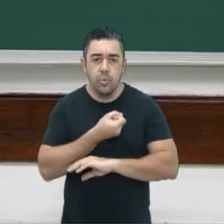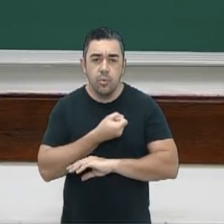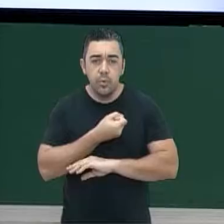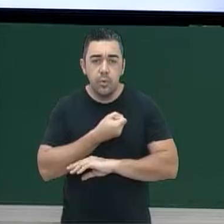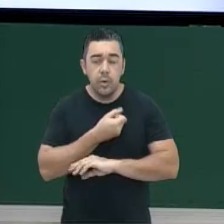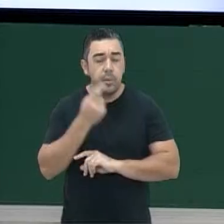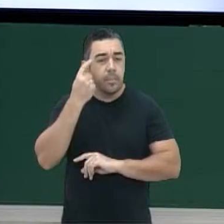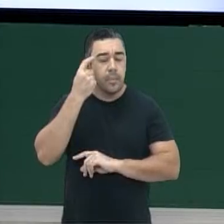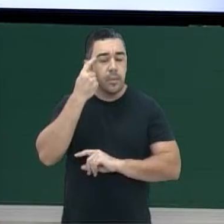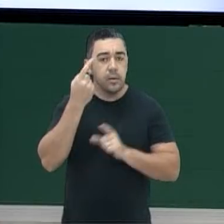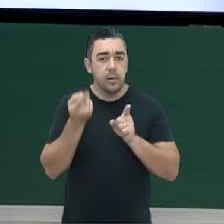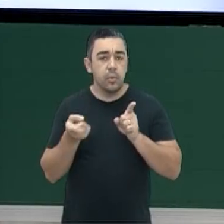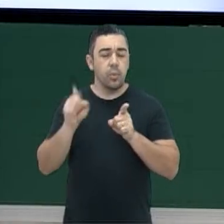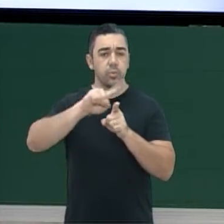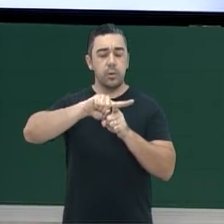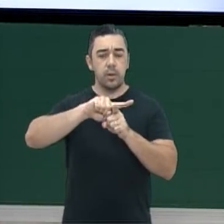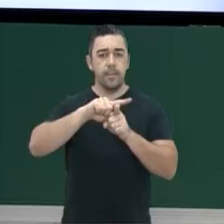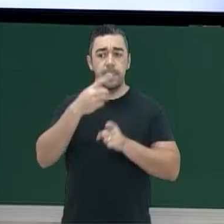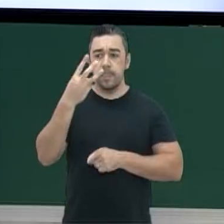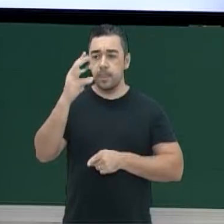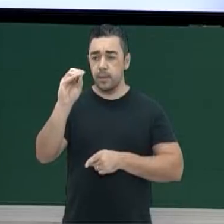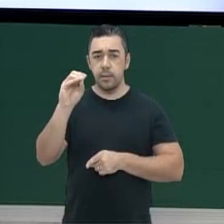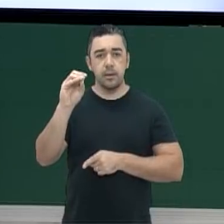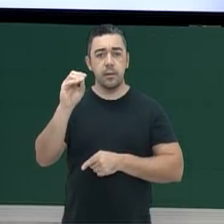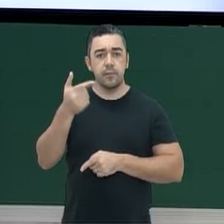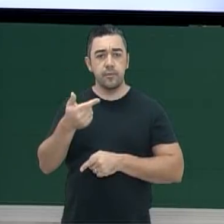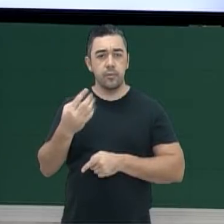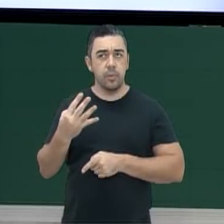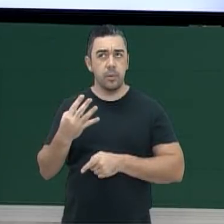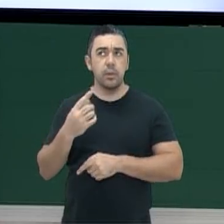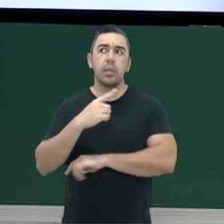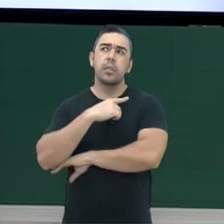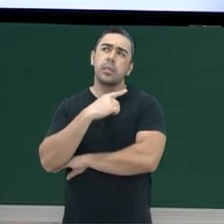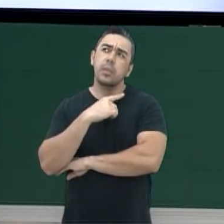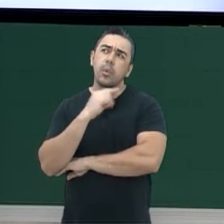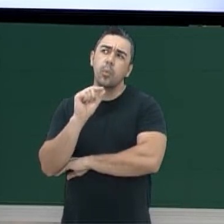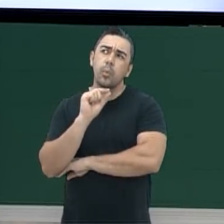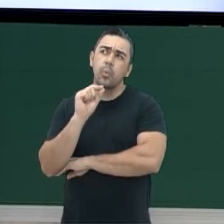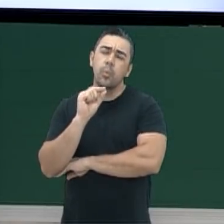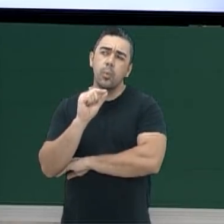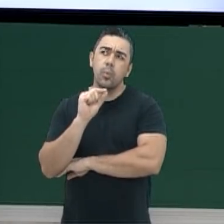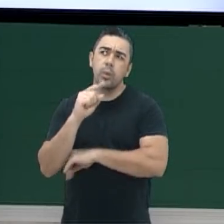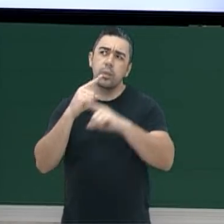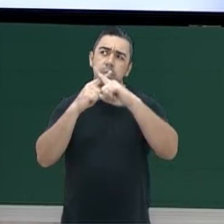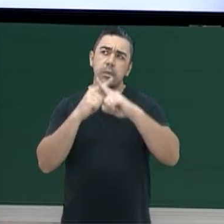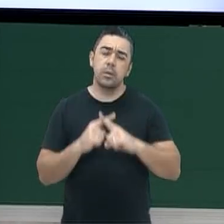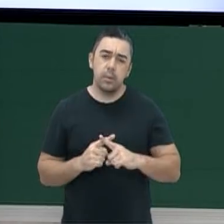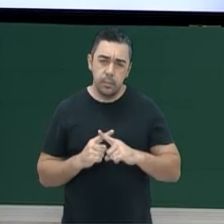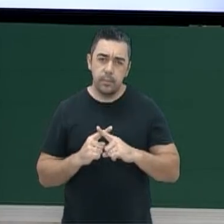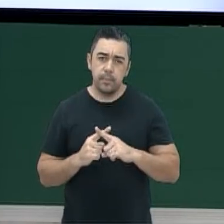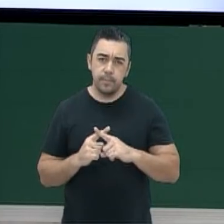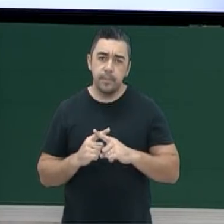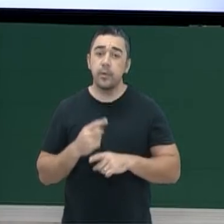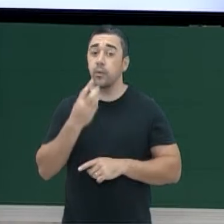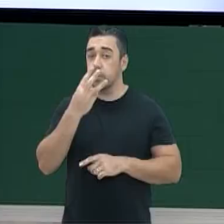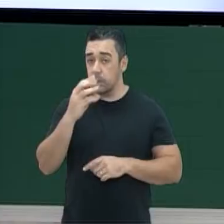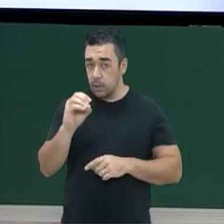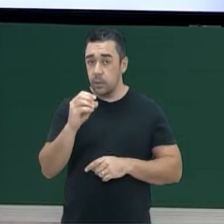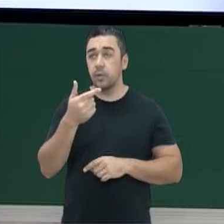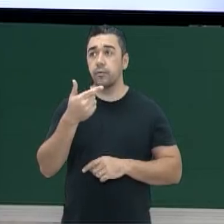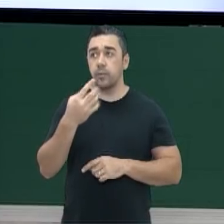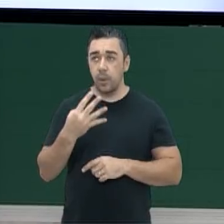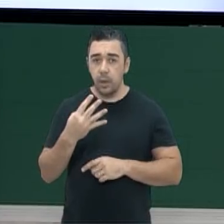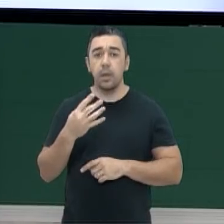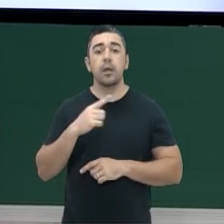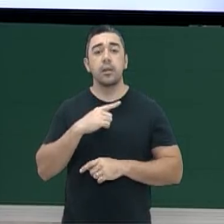é só eu pensar o quê? O 30 e o 24 tem na tabuada de quem? O 30 e o 24, eles